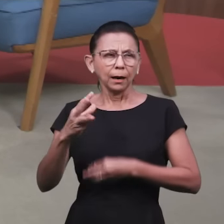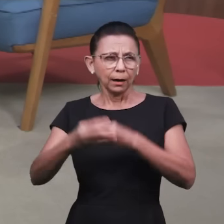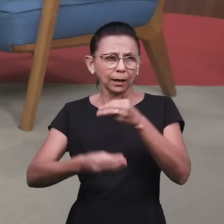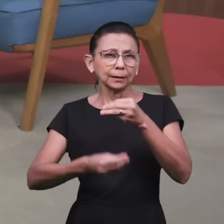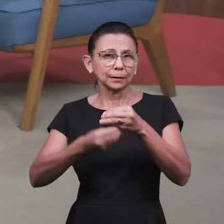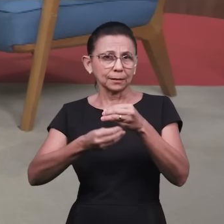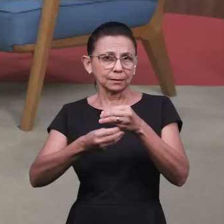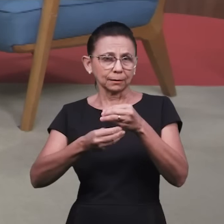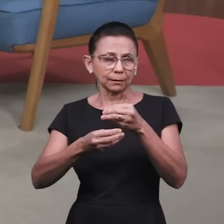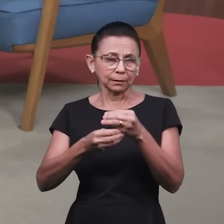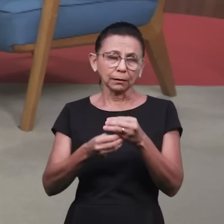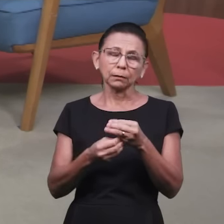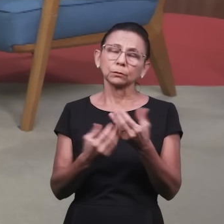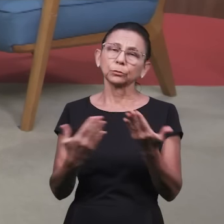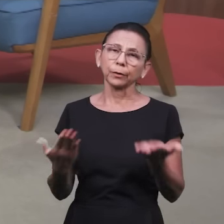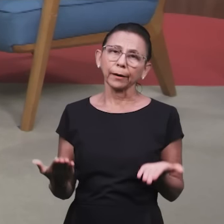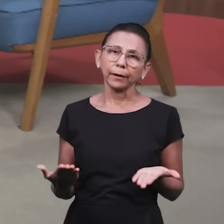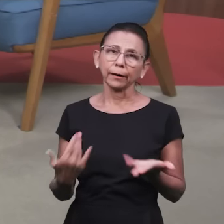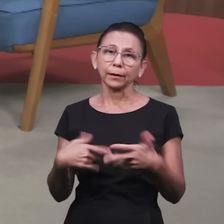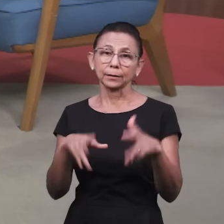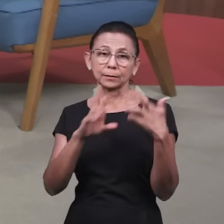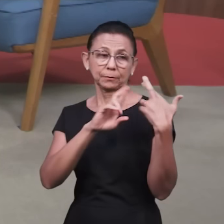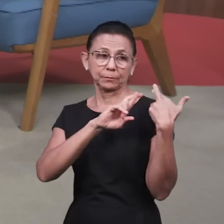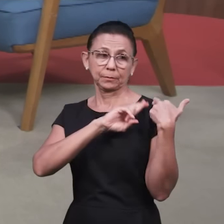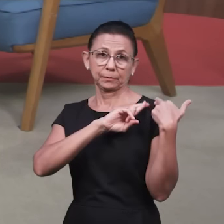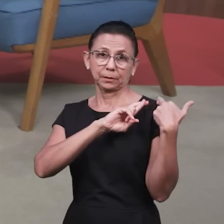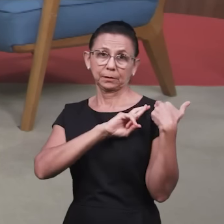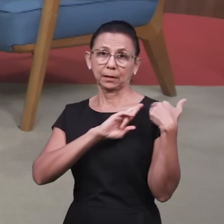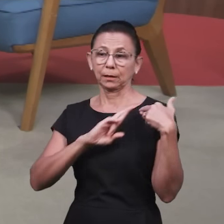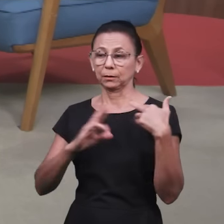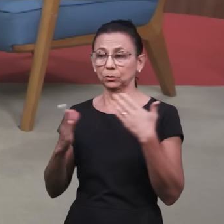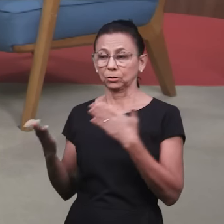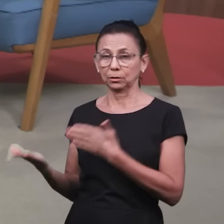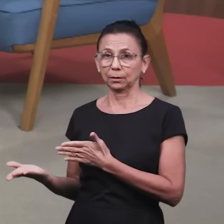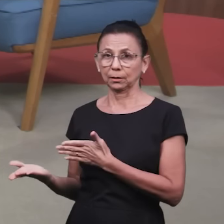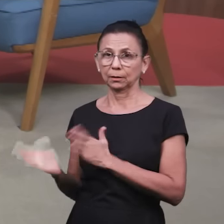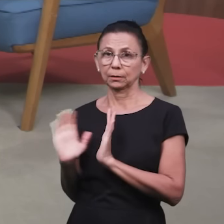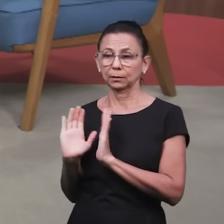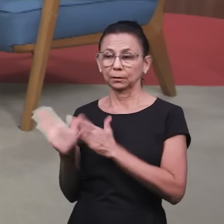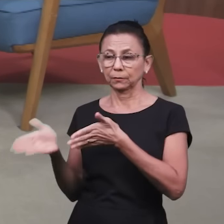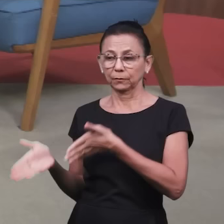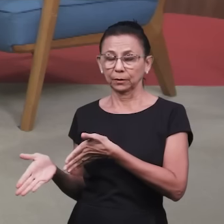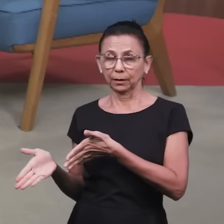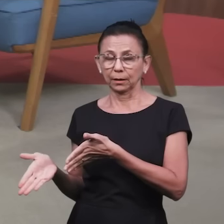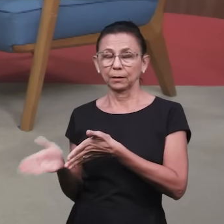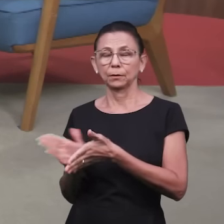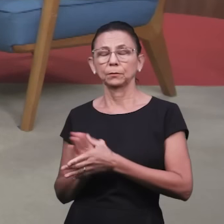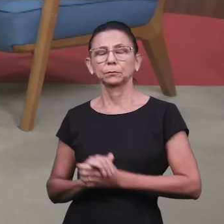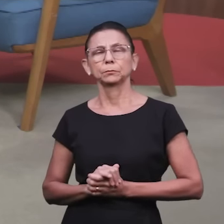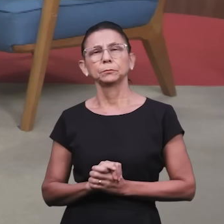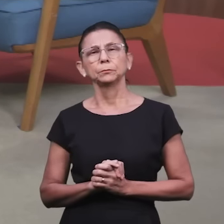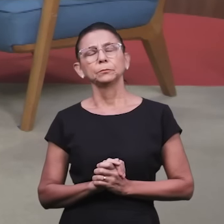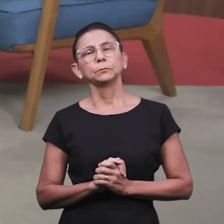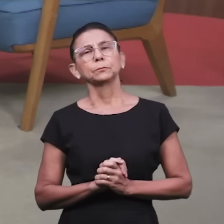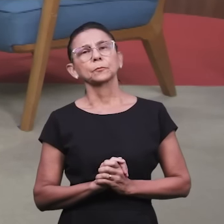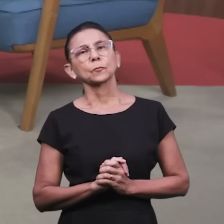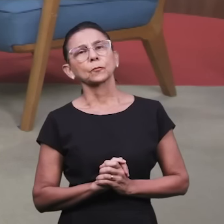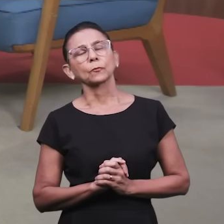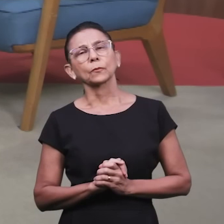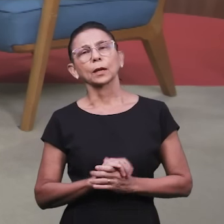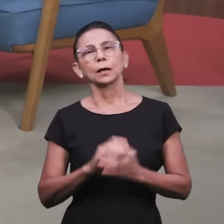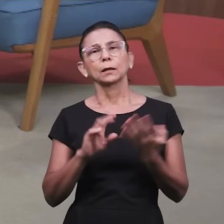reforçando o aspecto da missão da igreja, né, daquilo que a igreja reflete em